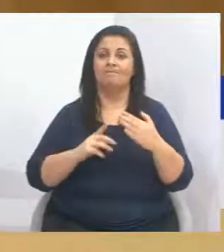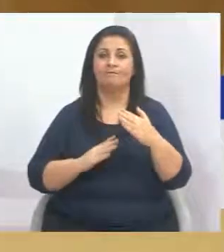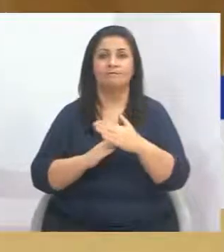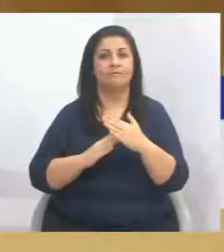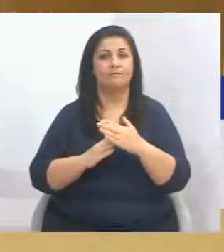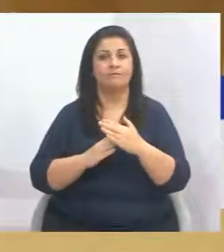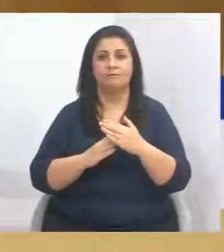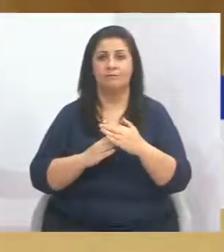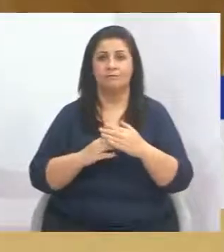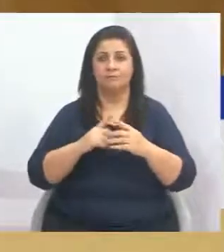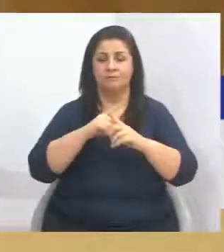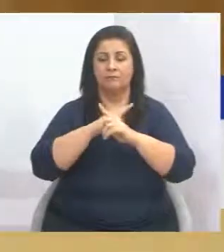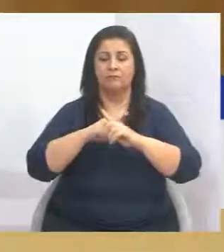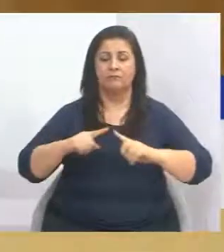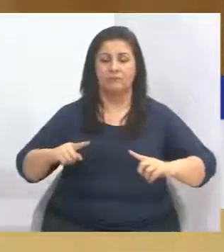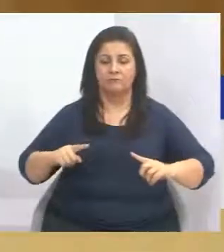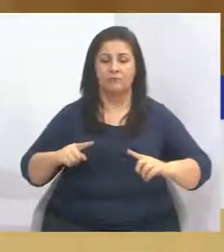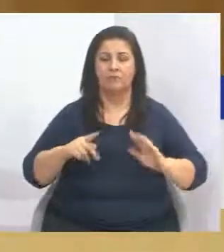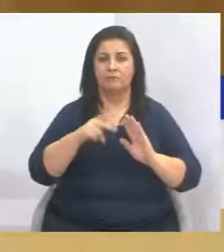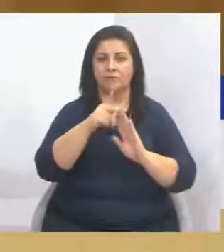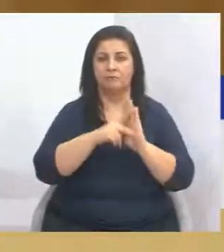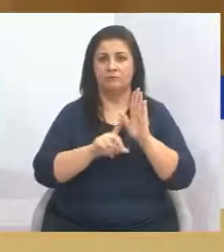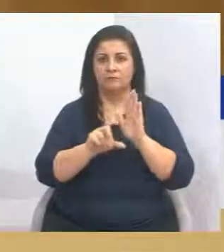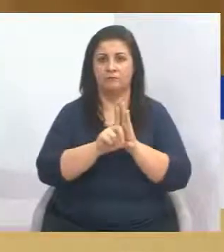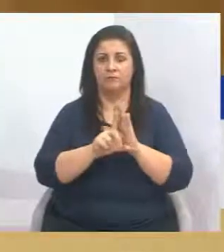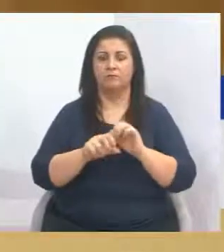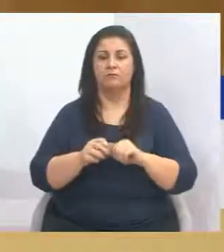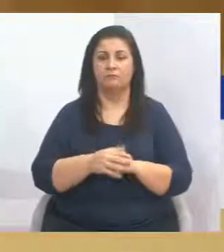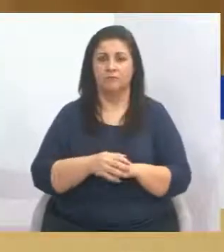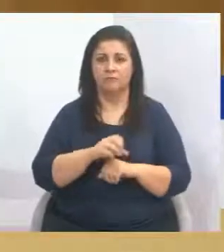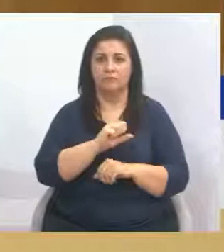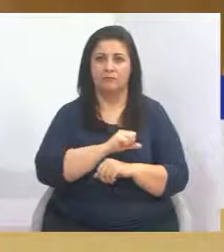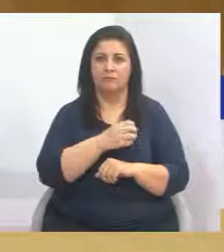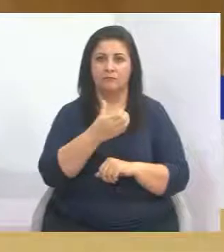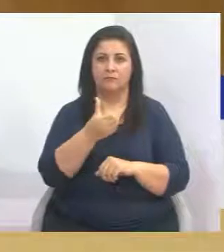sanção integral do projeto, Lei número